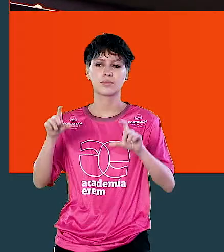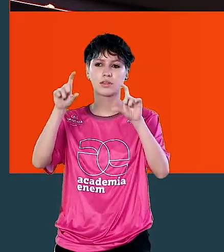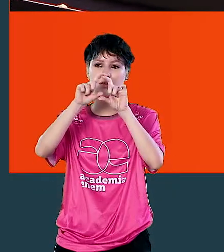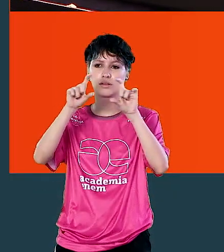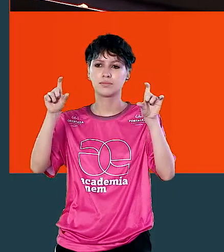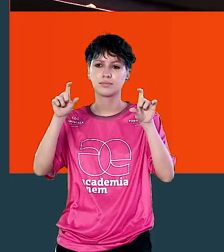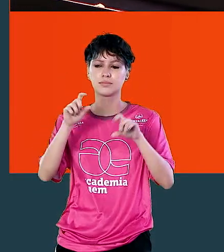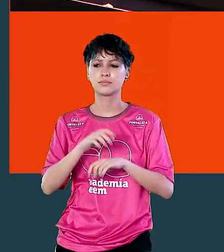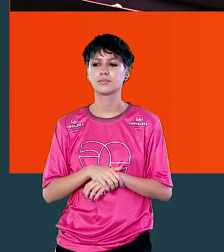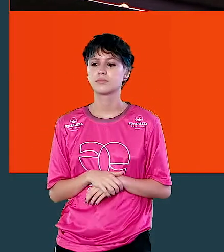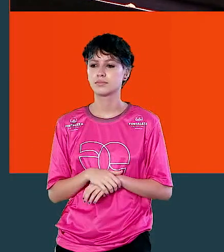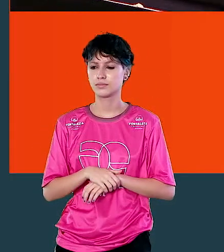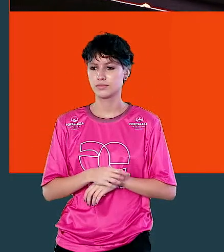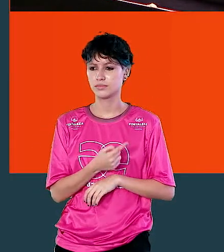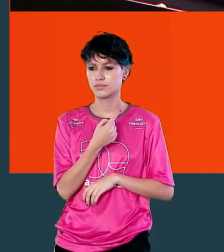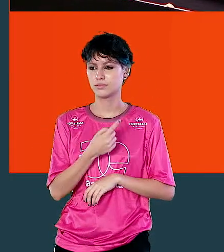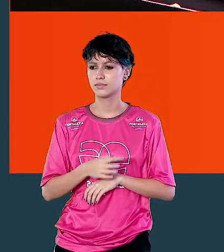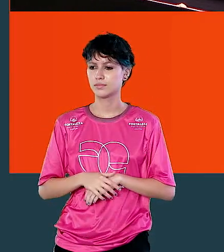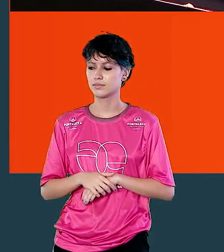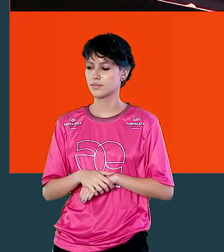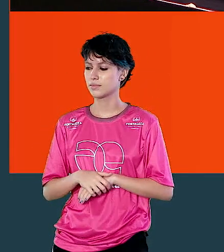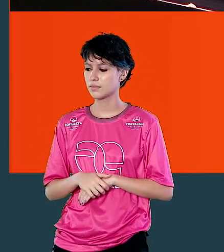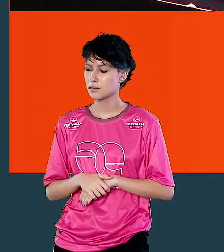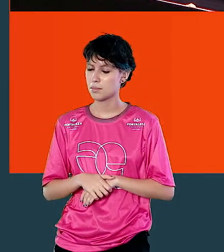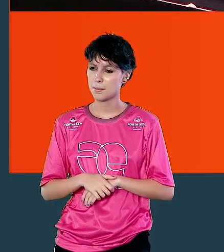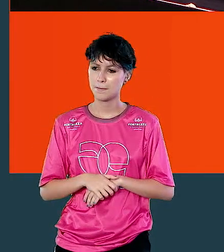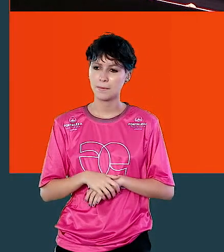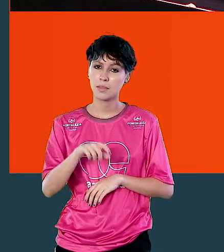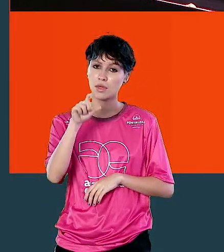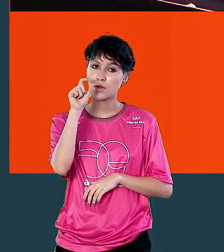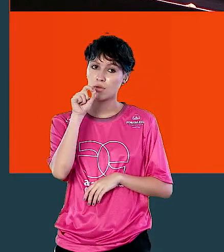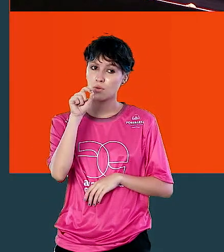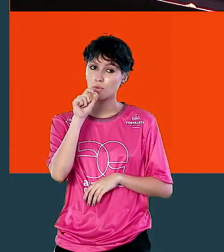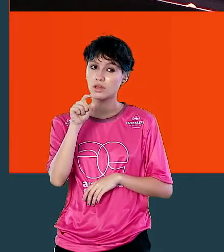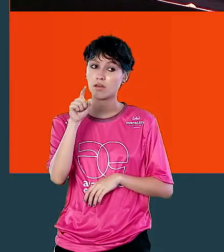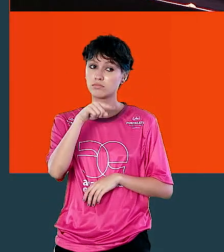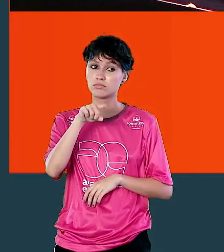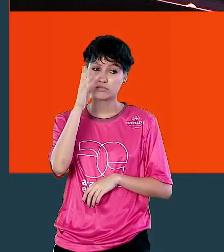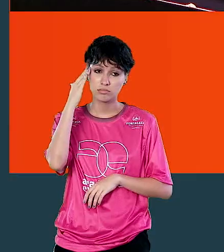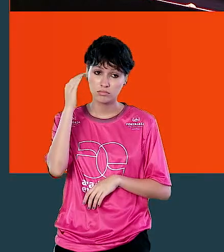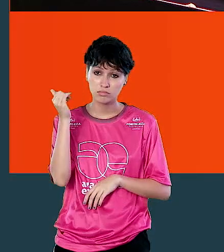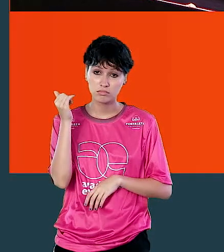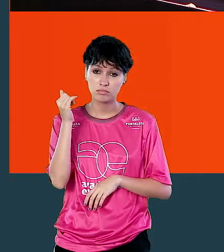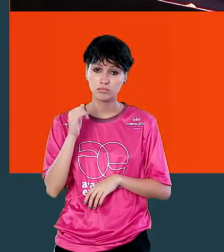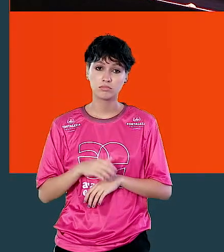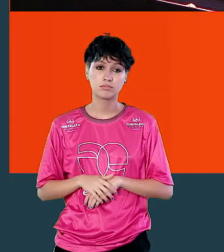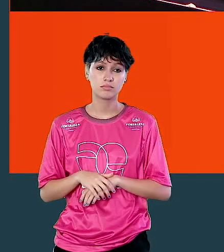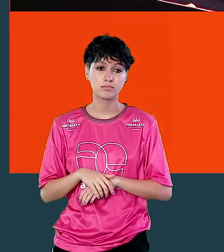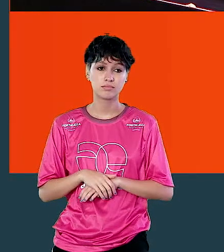Destilação fracionada. Alguém sabe me dizer o que é isso?